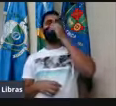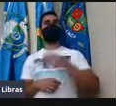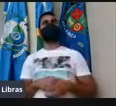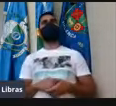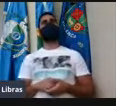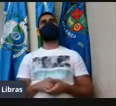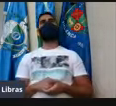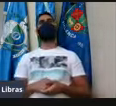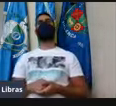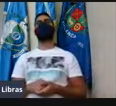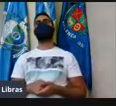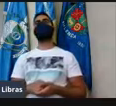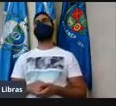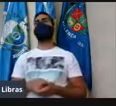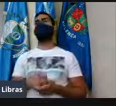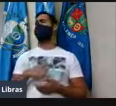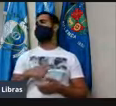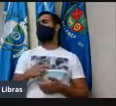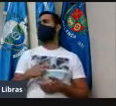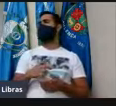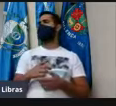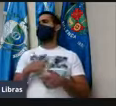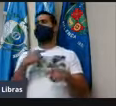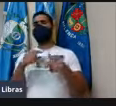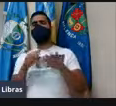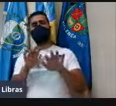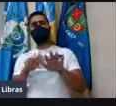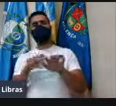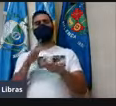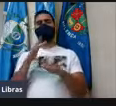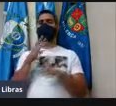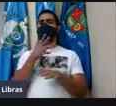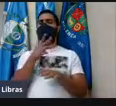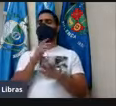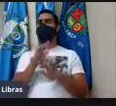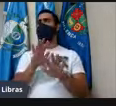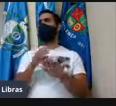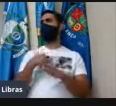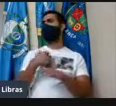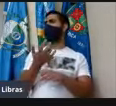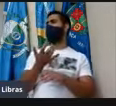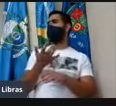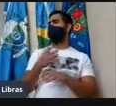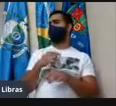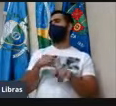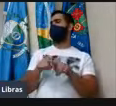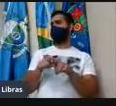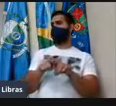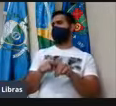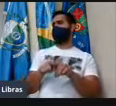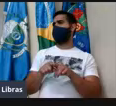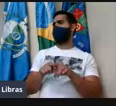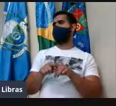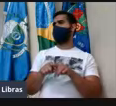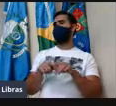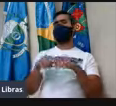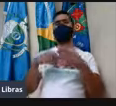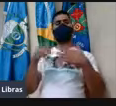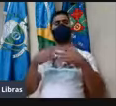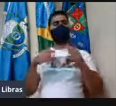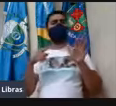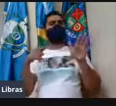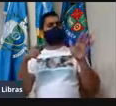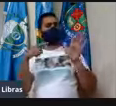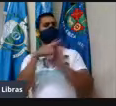assim precariamente. Então, eu queria, me coloco à disposição dos senhores aí para qualquer pergunta